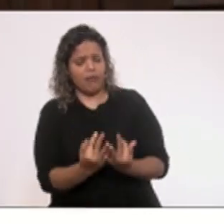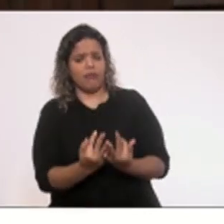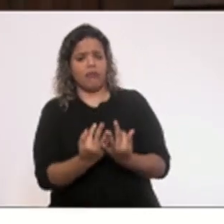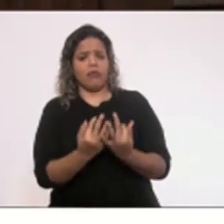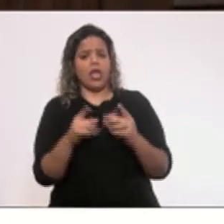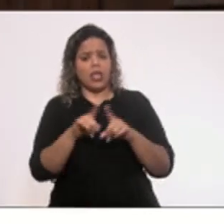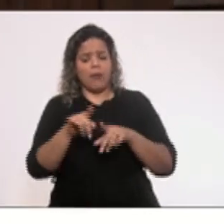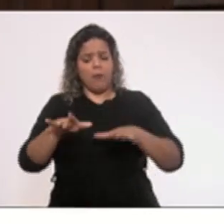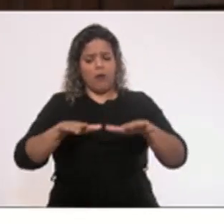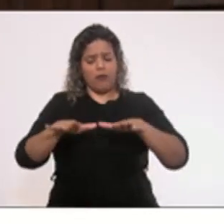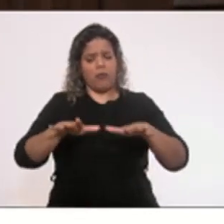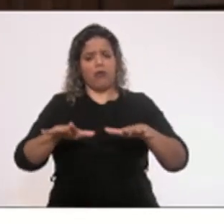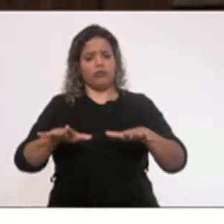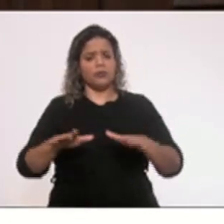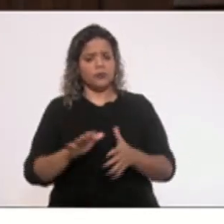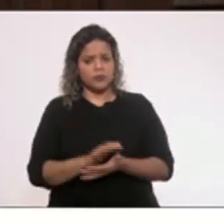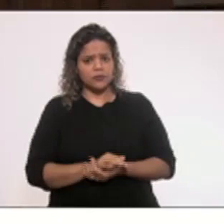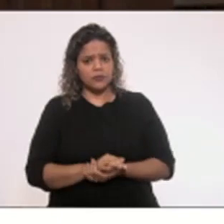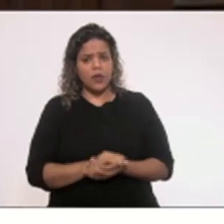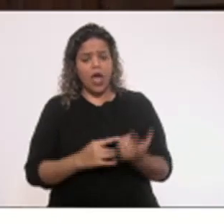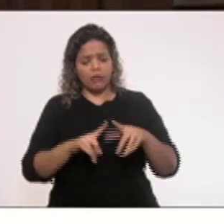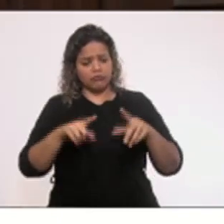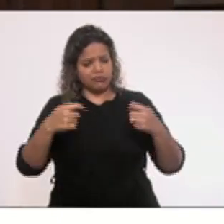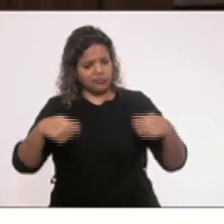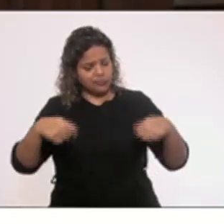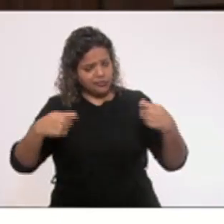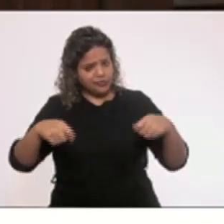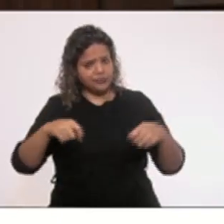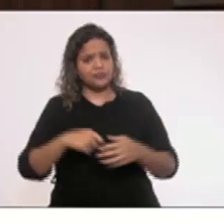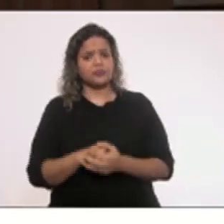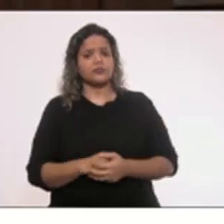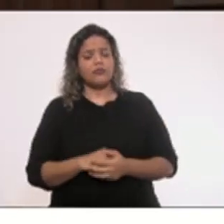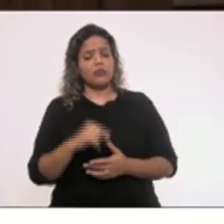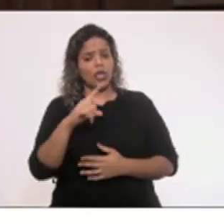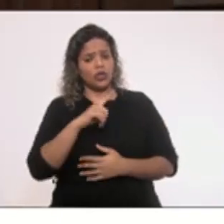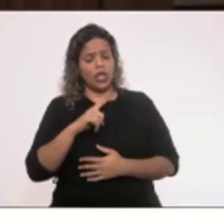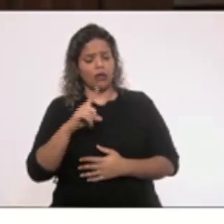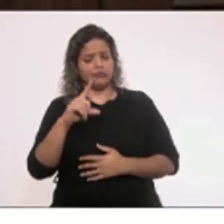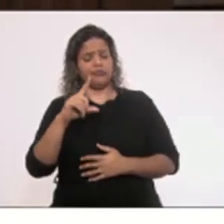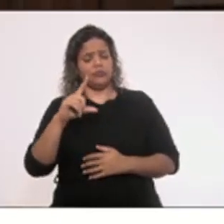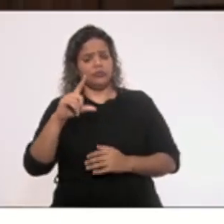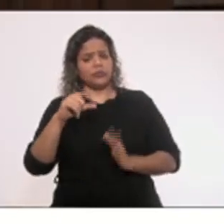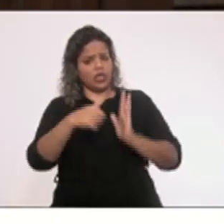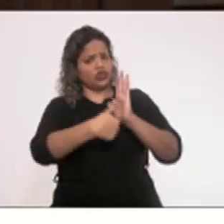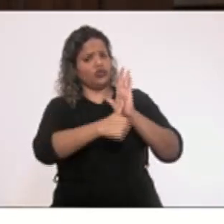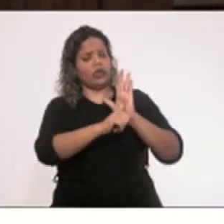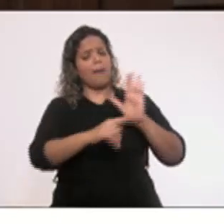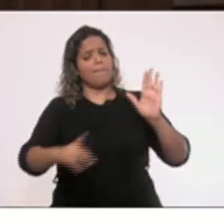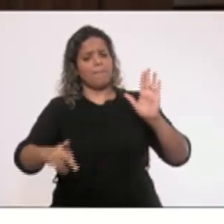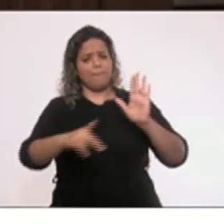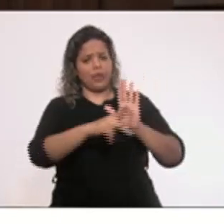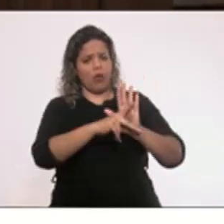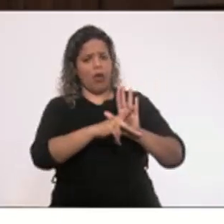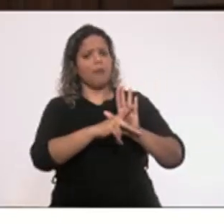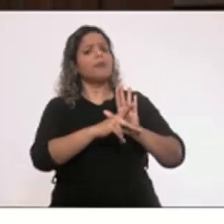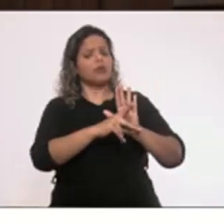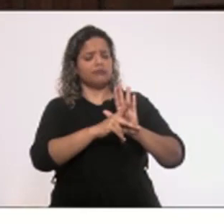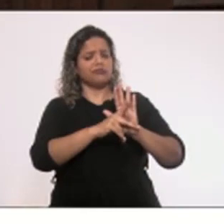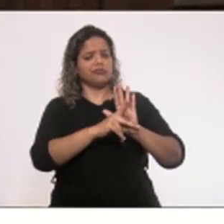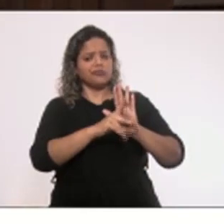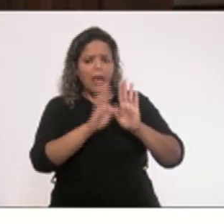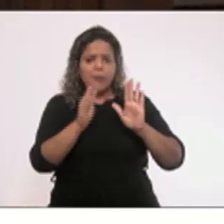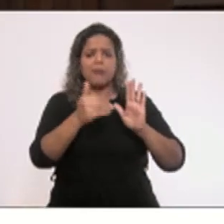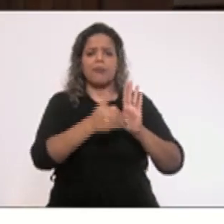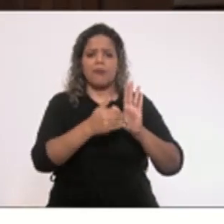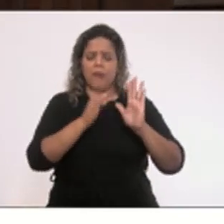e dos movimentos. A necessidade de ter uma carteira de identidade